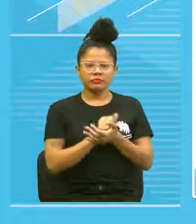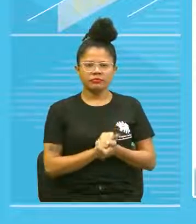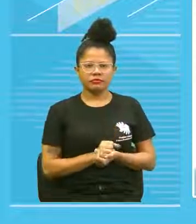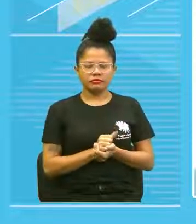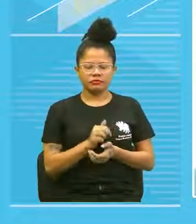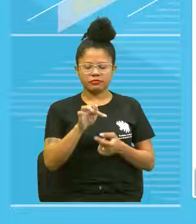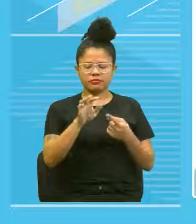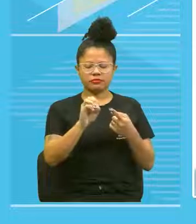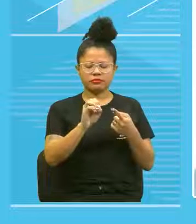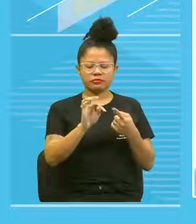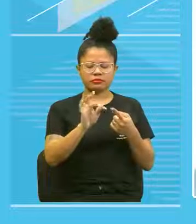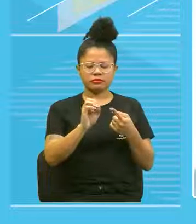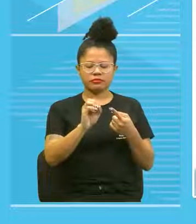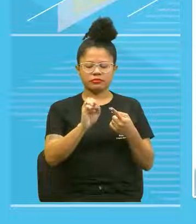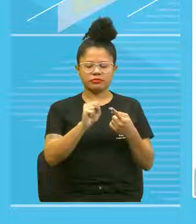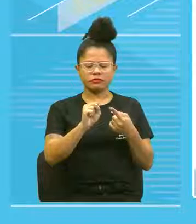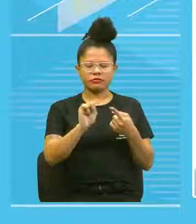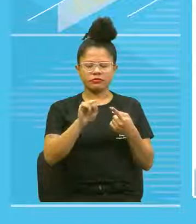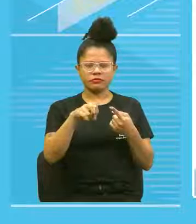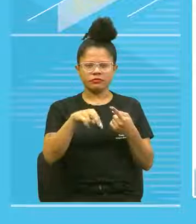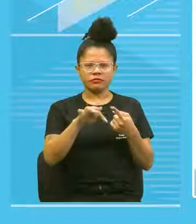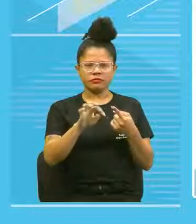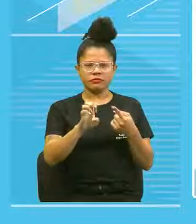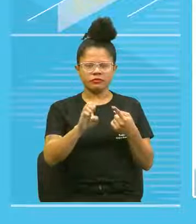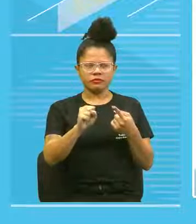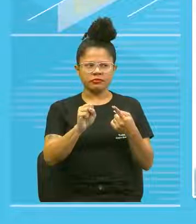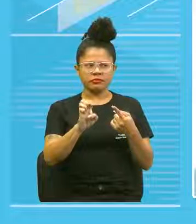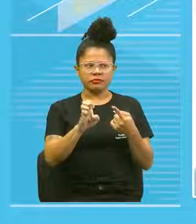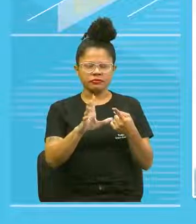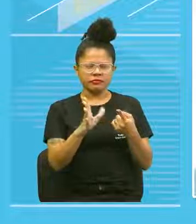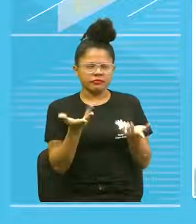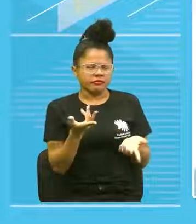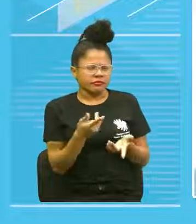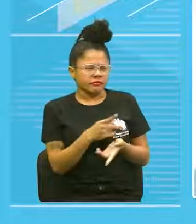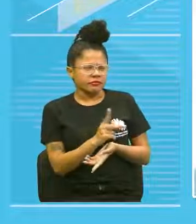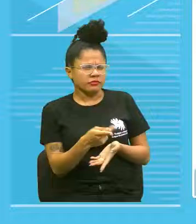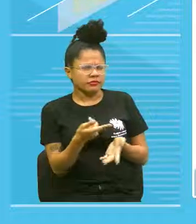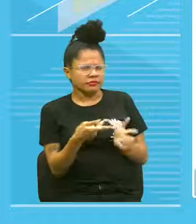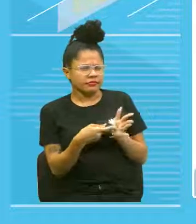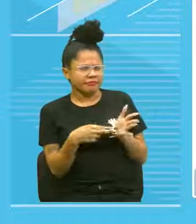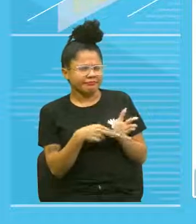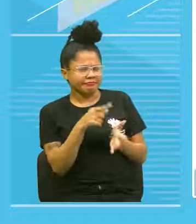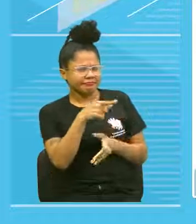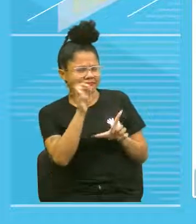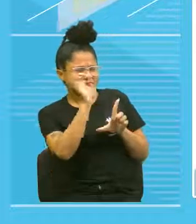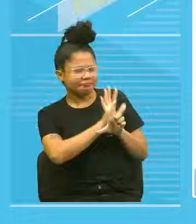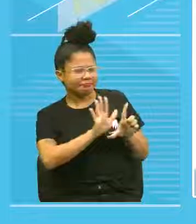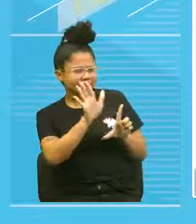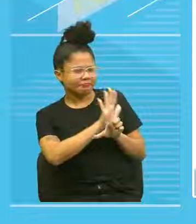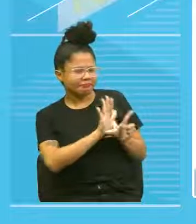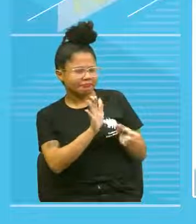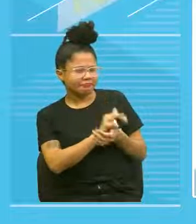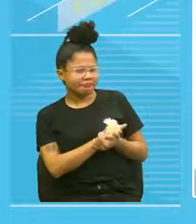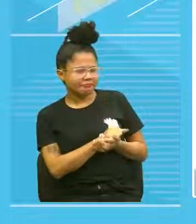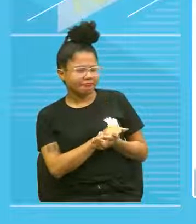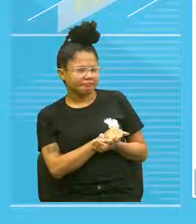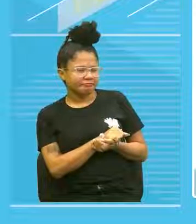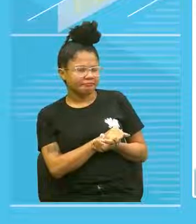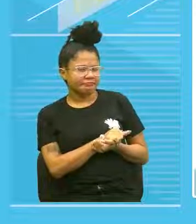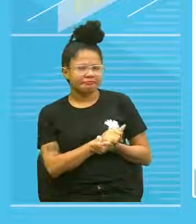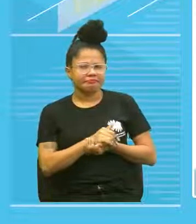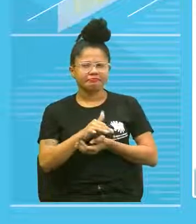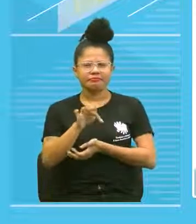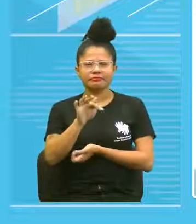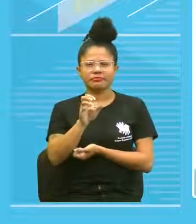o professor quer dizer que essa imagem aí cara O que é a fotossíntese